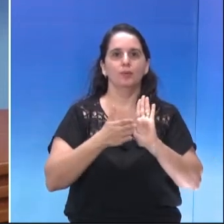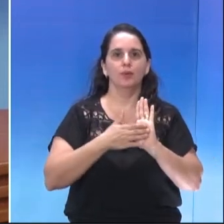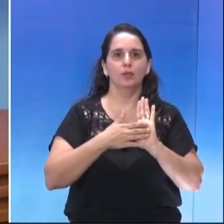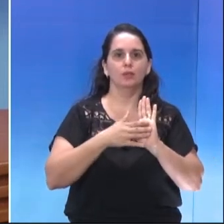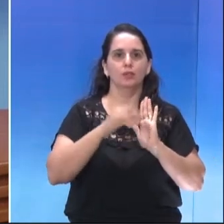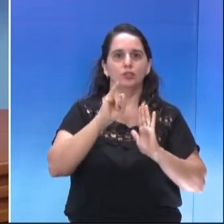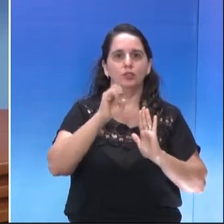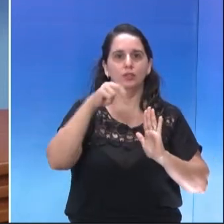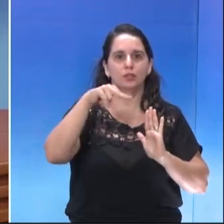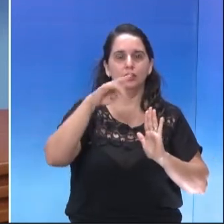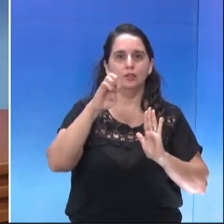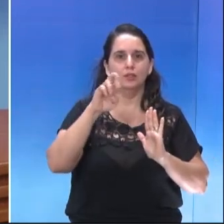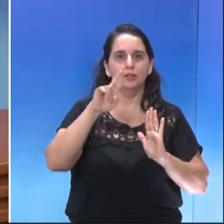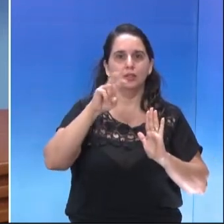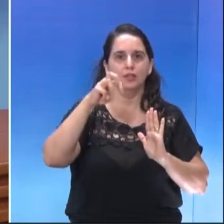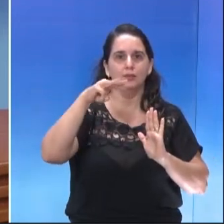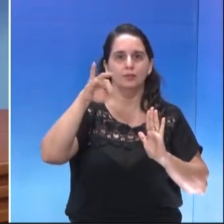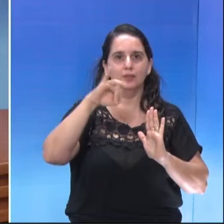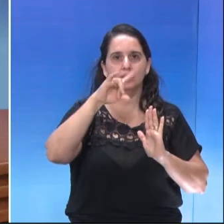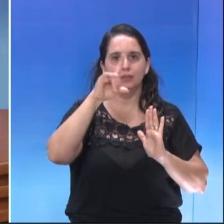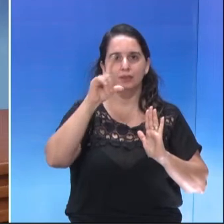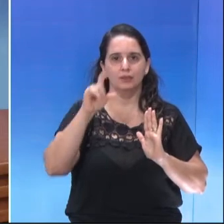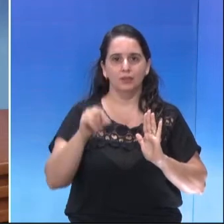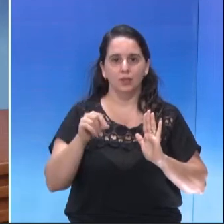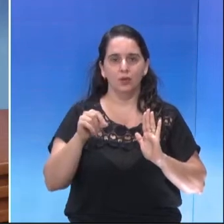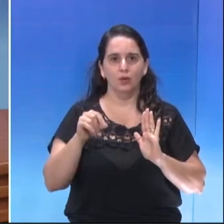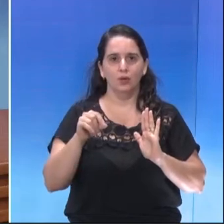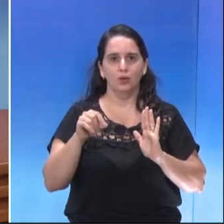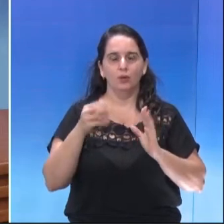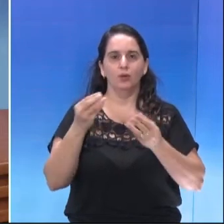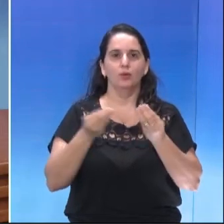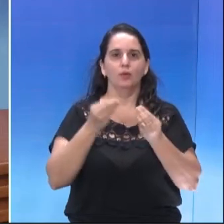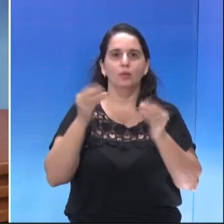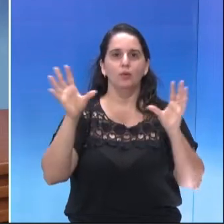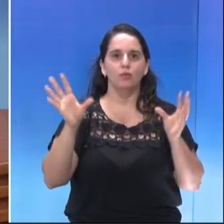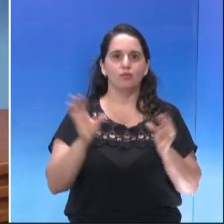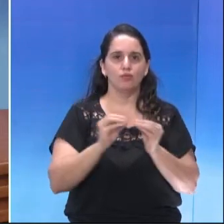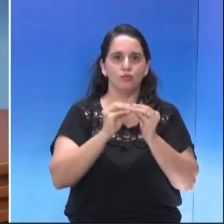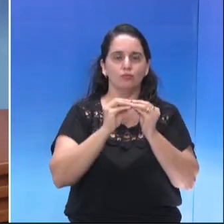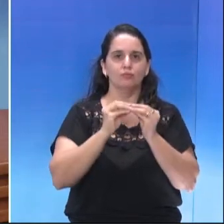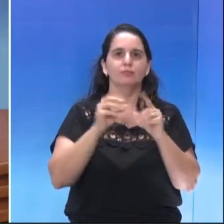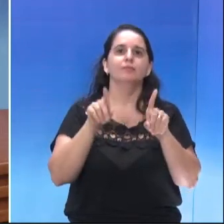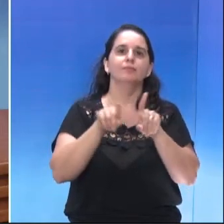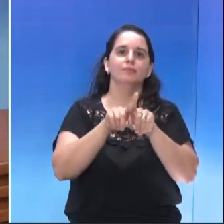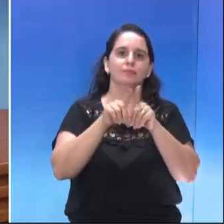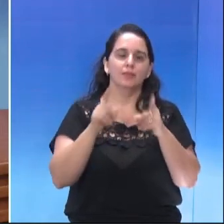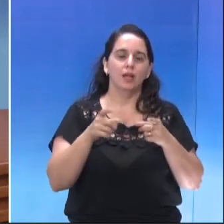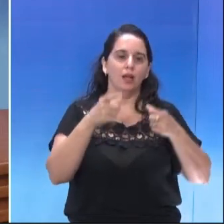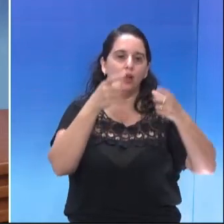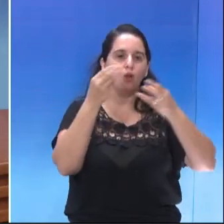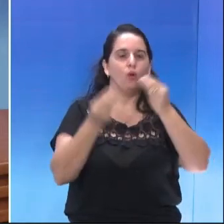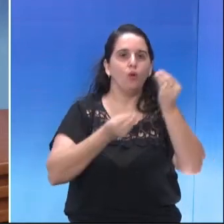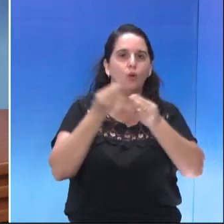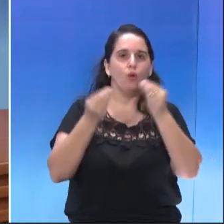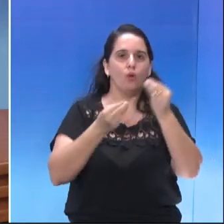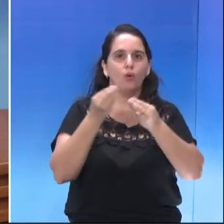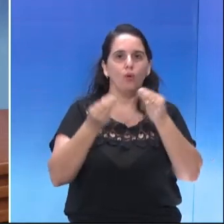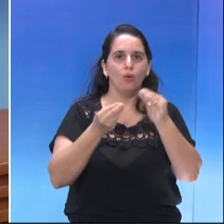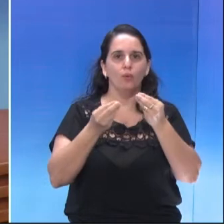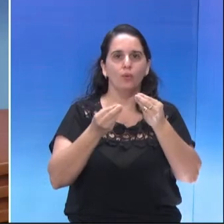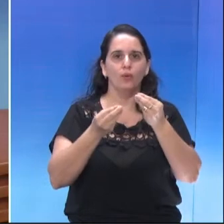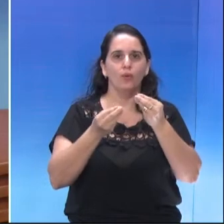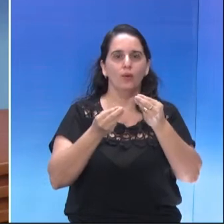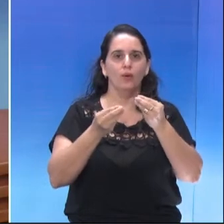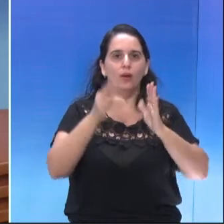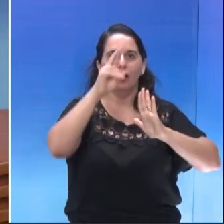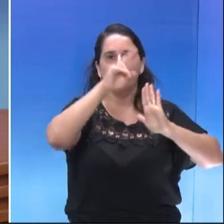intervenção, o que antigamente se chamava de conclusão. A nomenclatura não vai fazer diferença nenhuma, mas será o local da sua redação onde